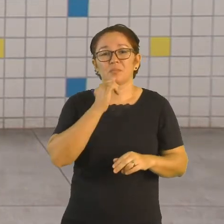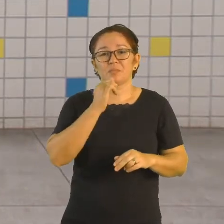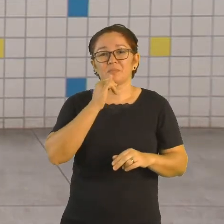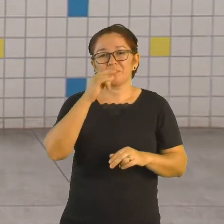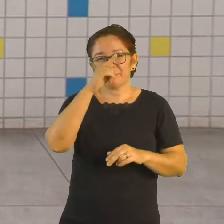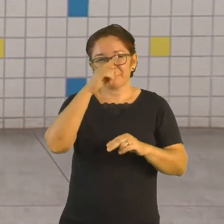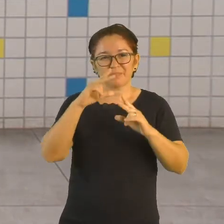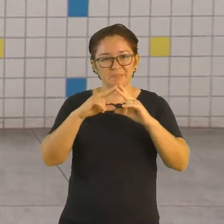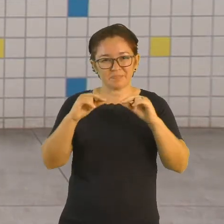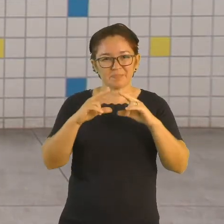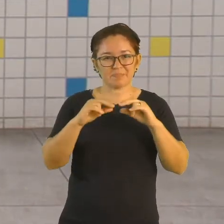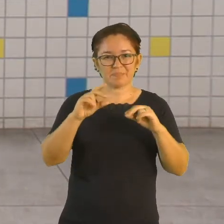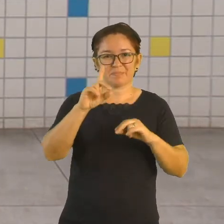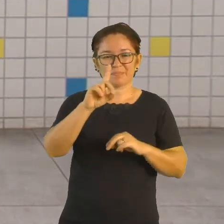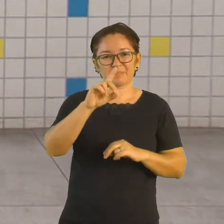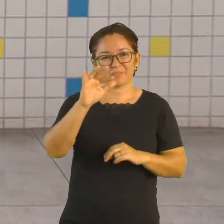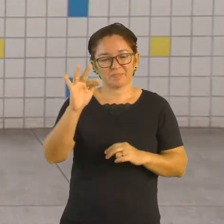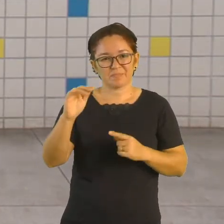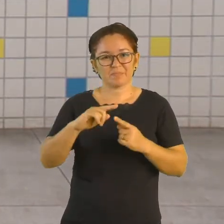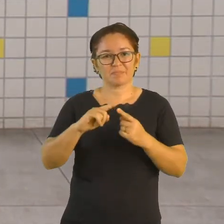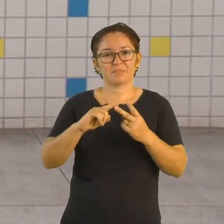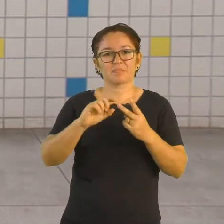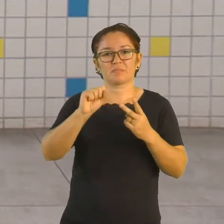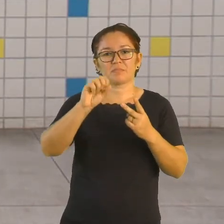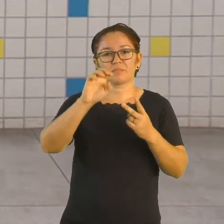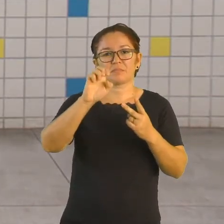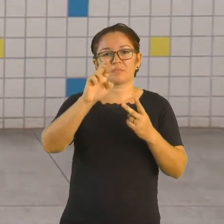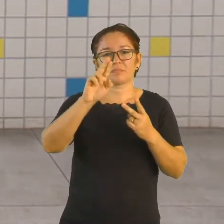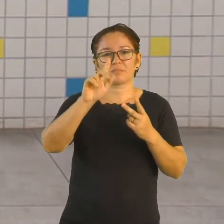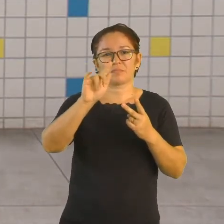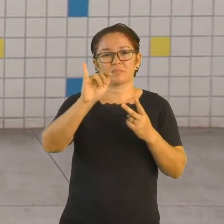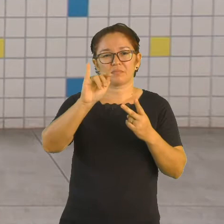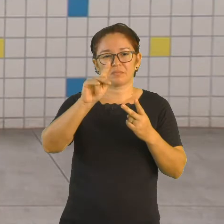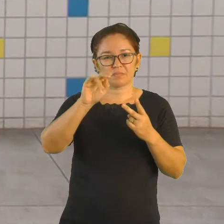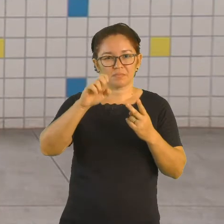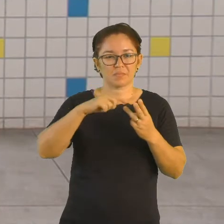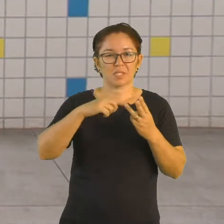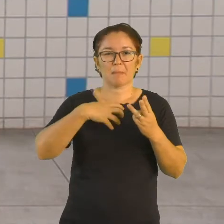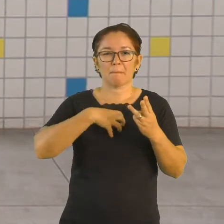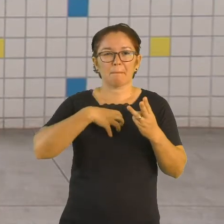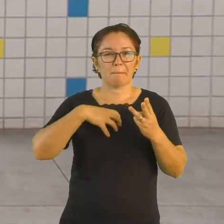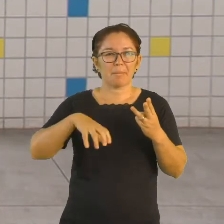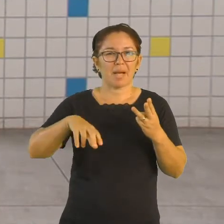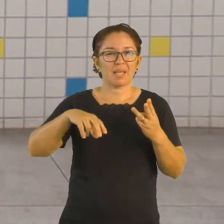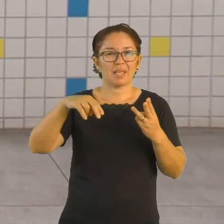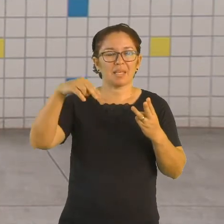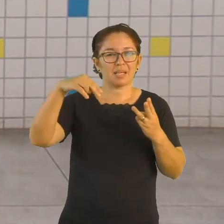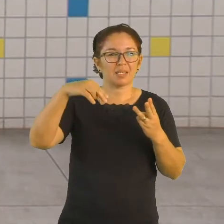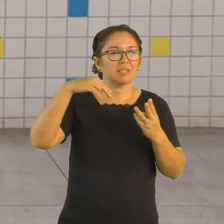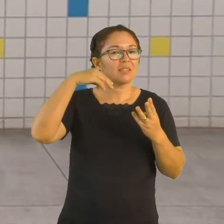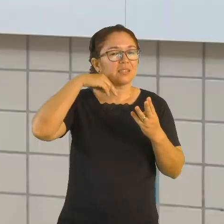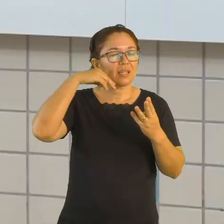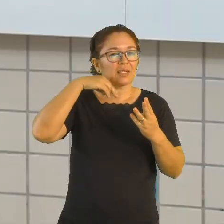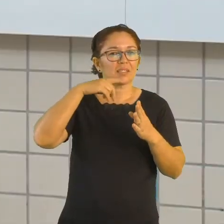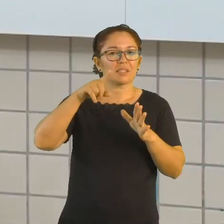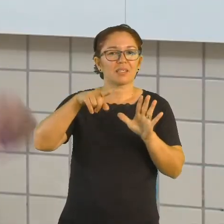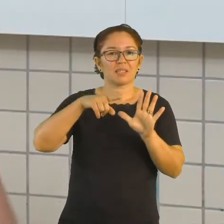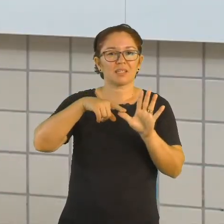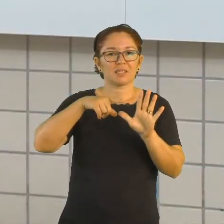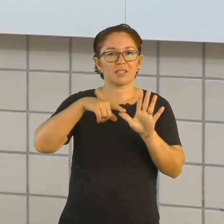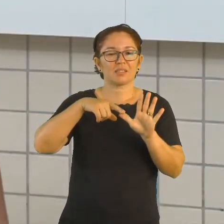Federal, Sergipe, Bahia, Rio Grande do Norte, Piauí e o